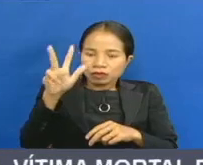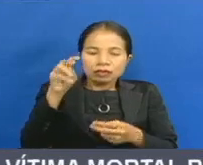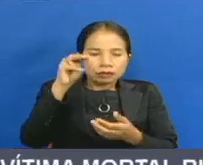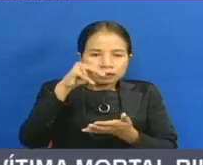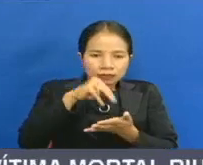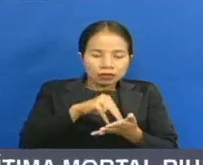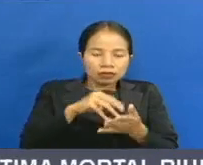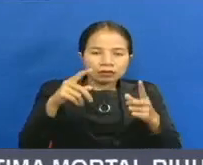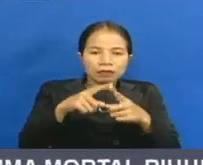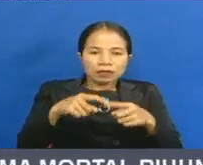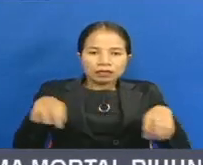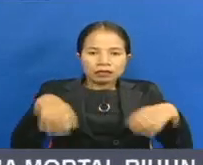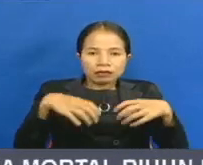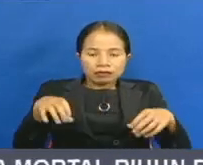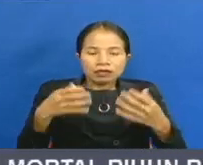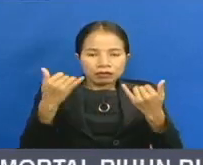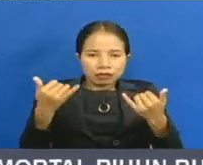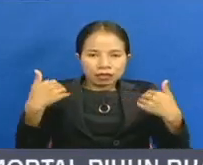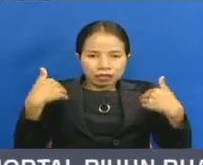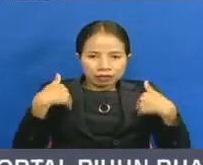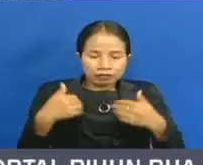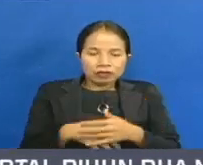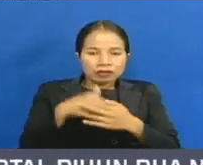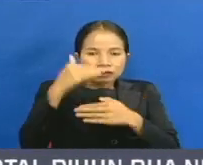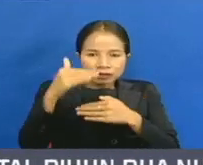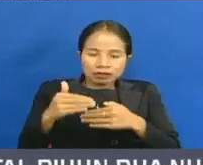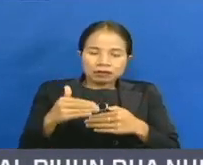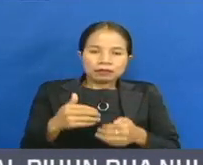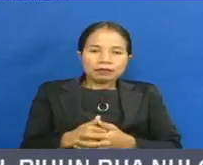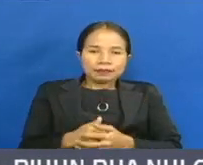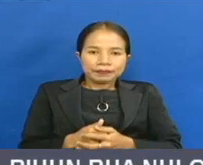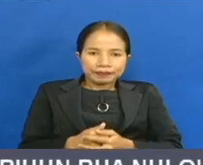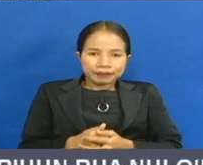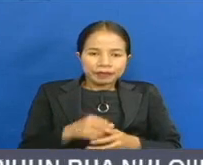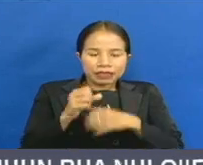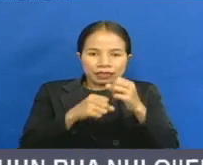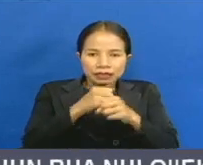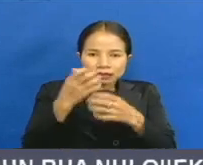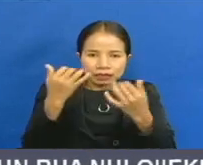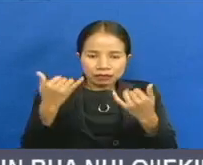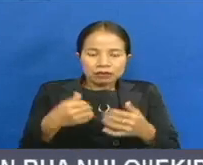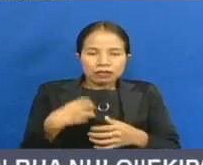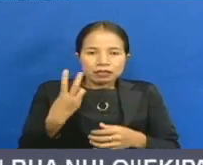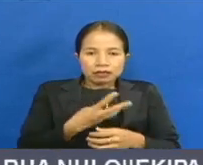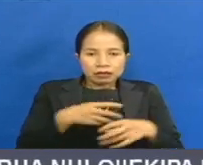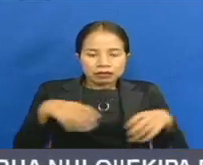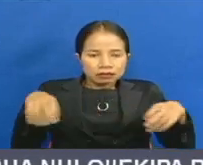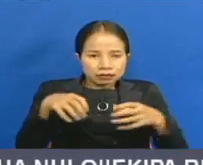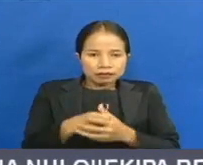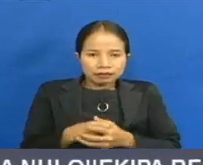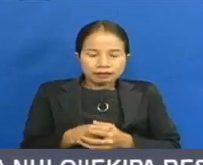8.3 milhões. Ba e tem a projeção na BEA. Então, ita ultrapassa a projeção na BEA. Ba tina nirane e tem a projeção,